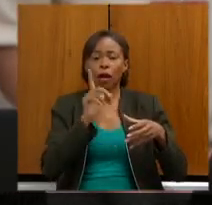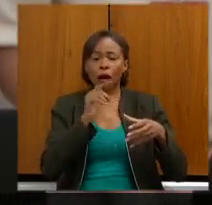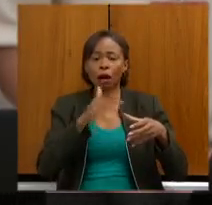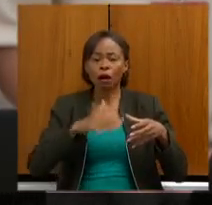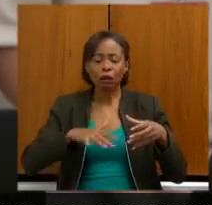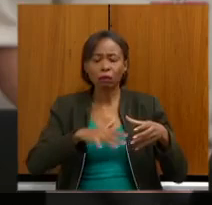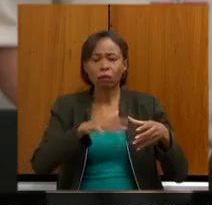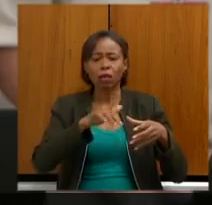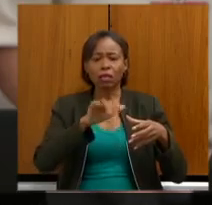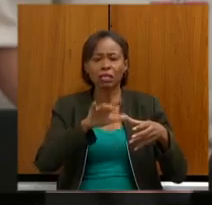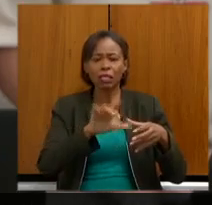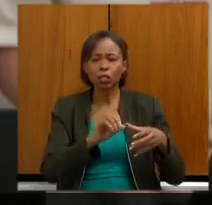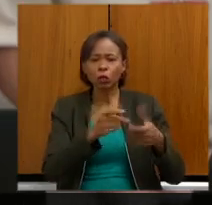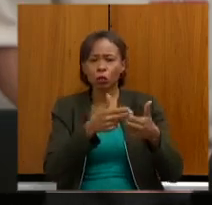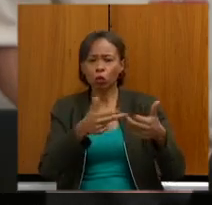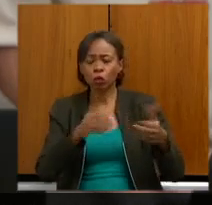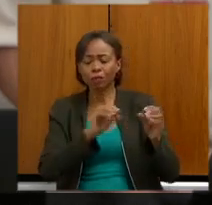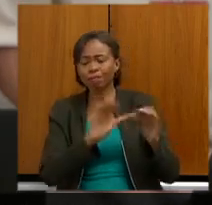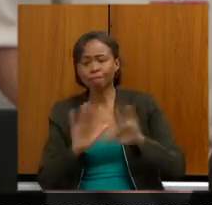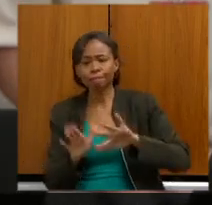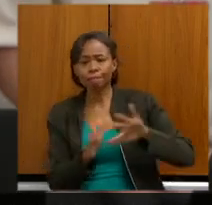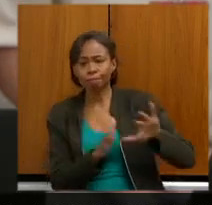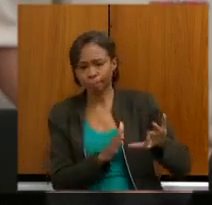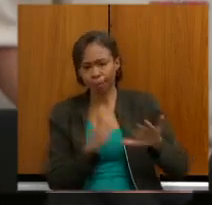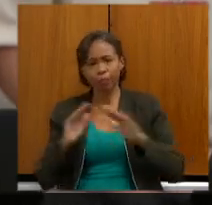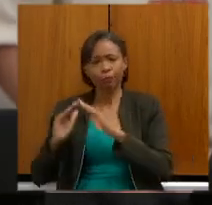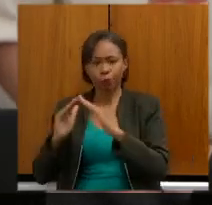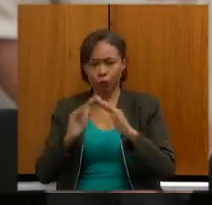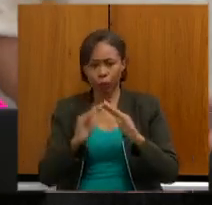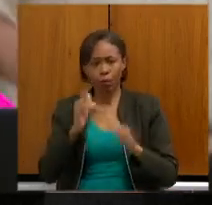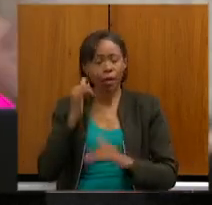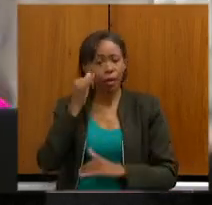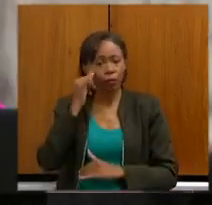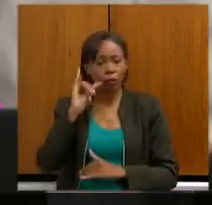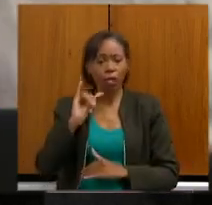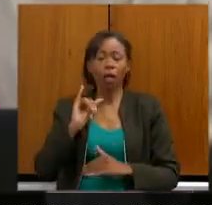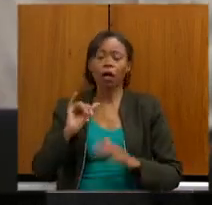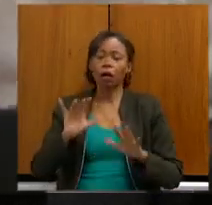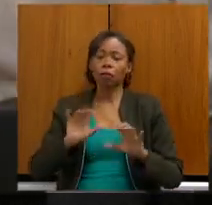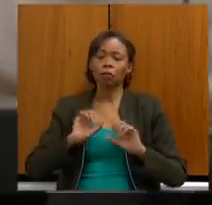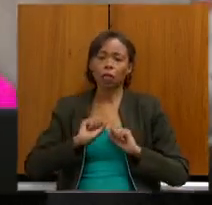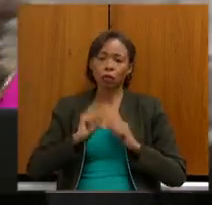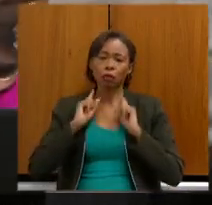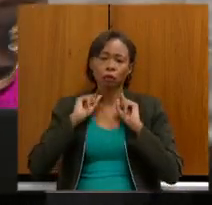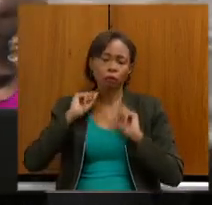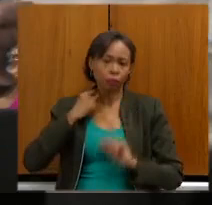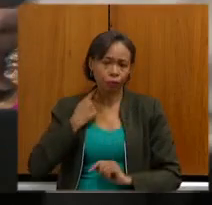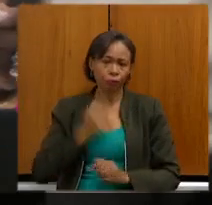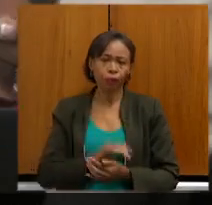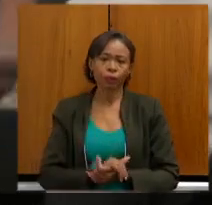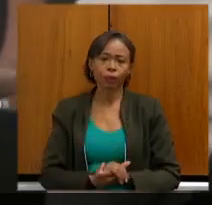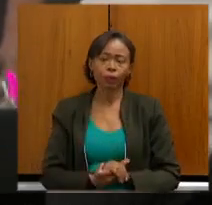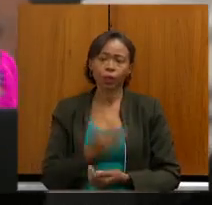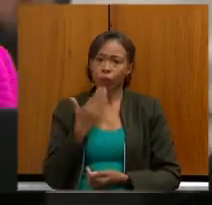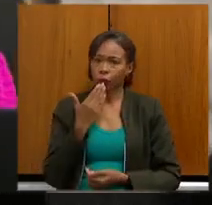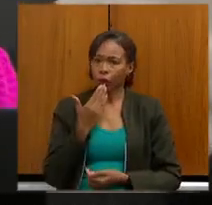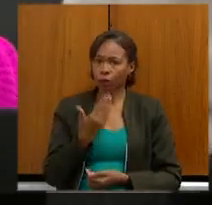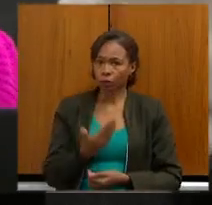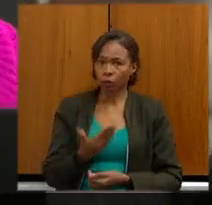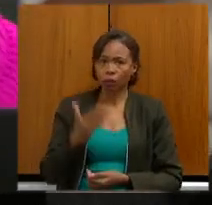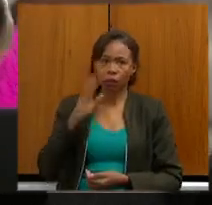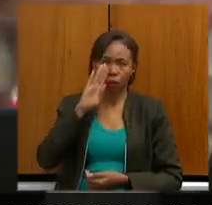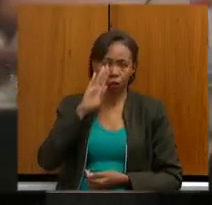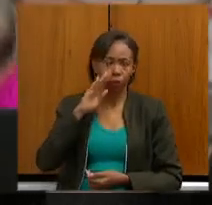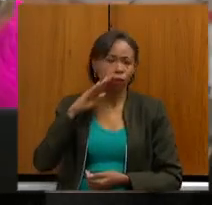da população a fim de evitar possível contaminação requerimento a deputada Beatriz e são